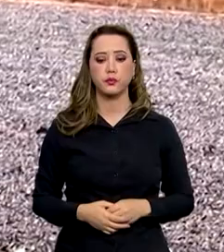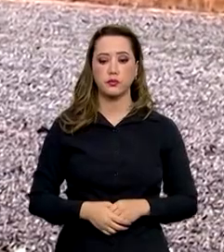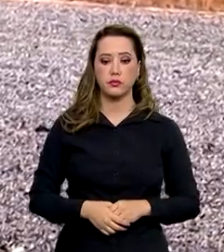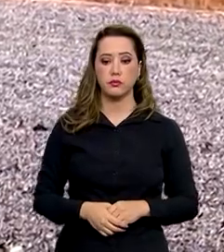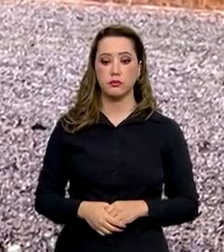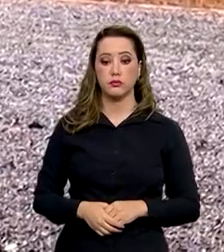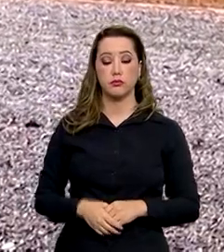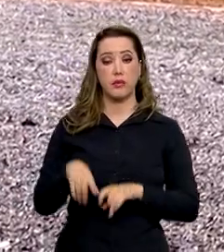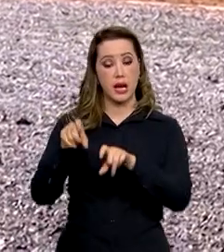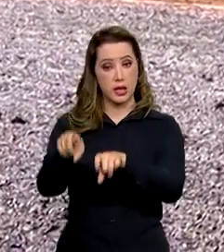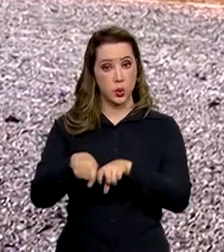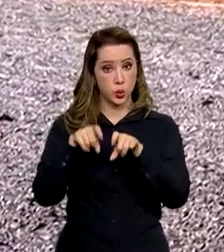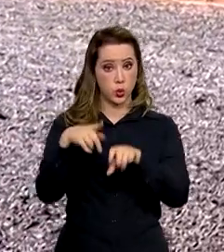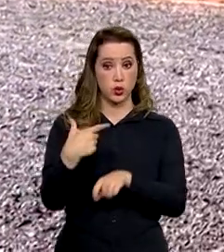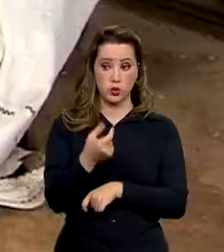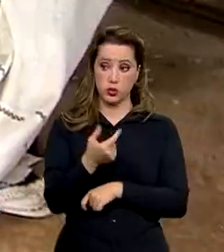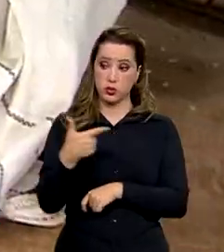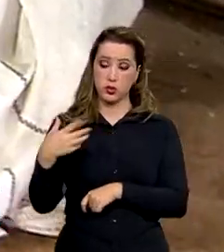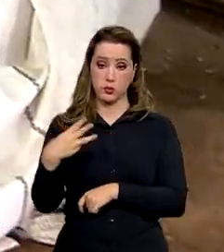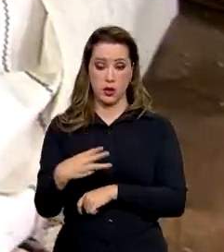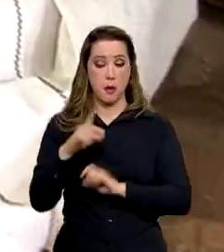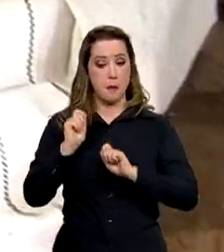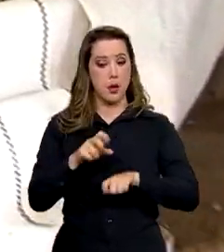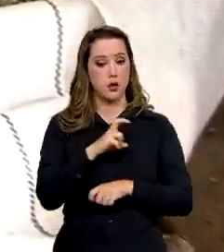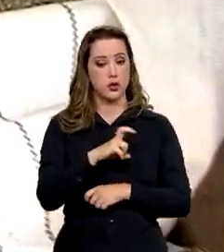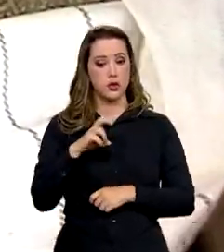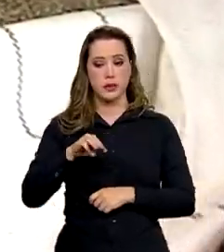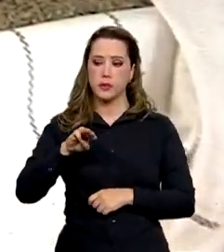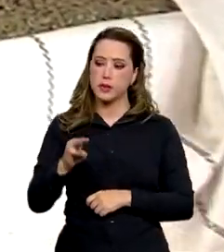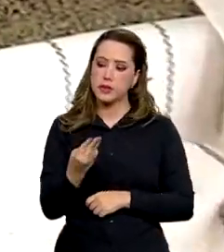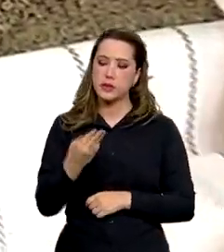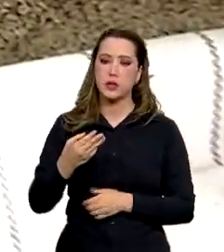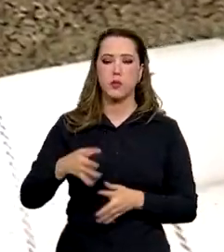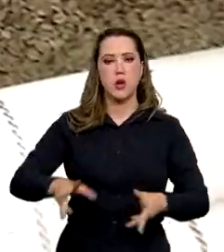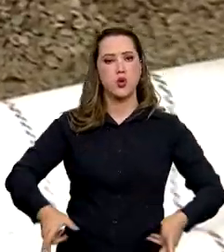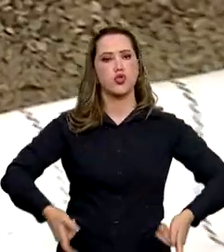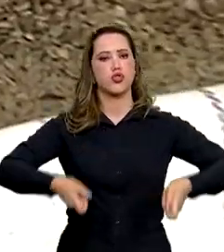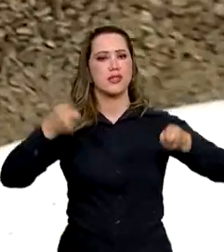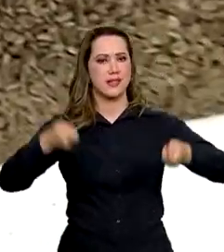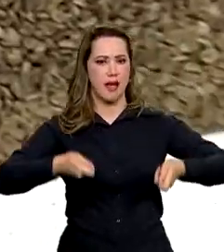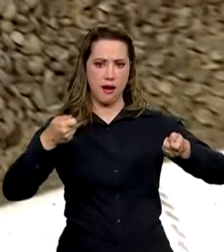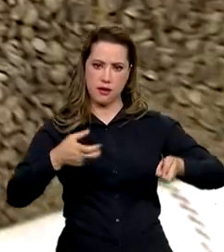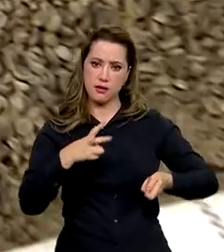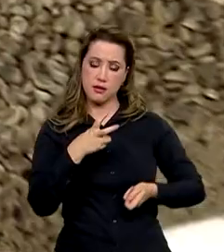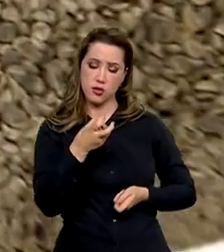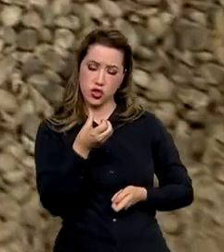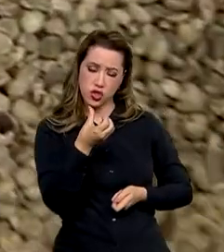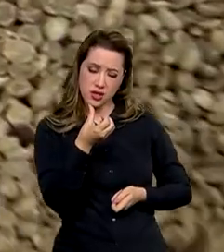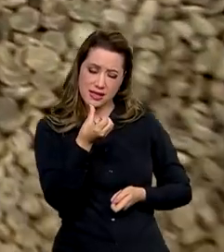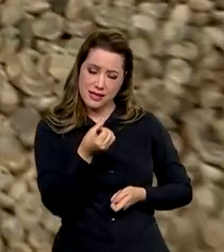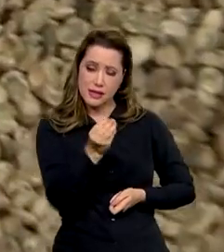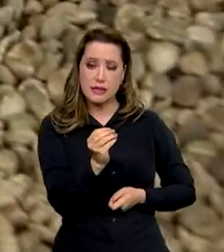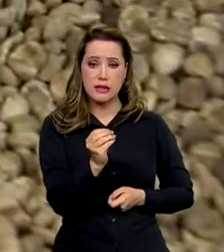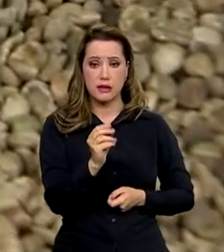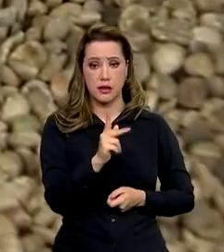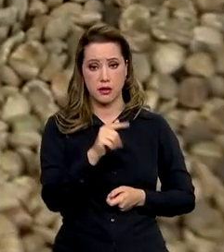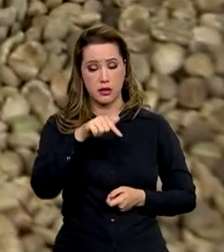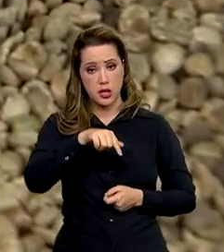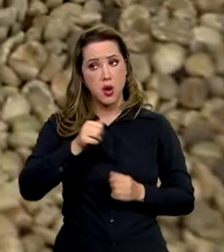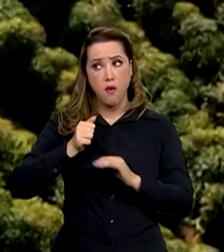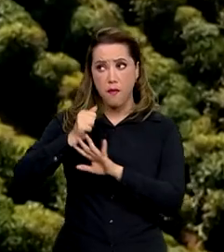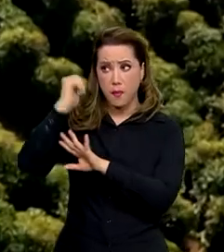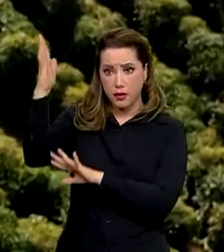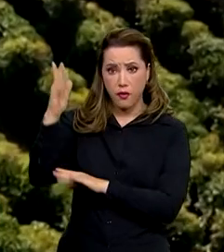de 2023 pode atingir 55 milhões de sacas de 60 quilos, com a maior parte sendo